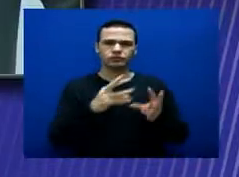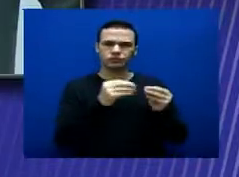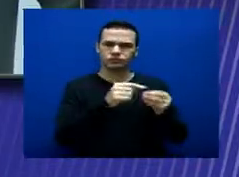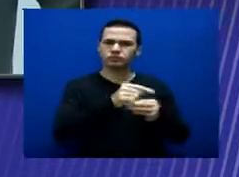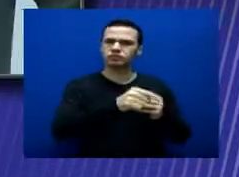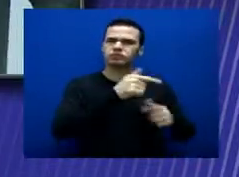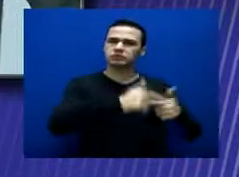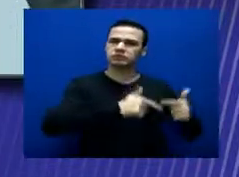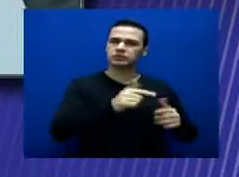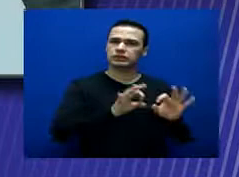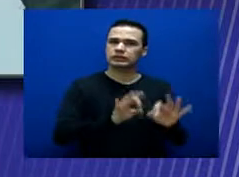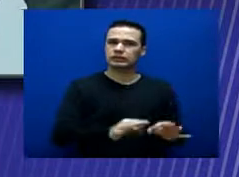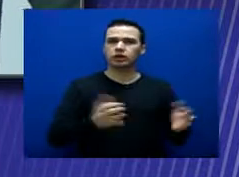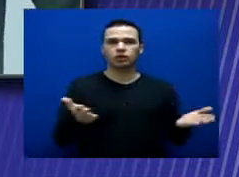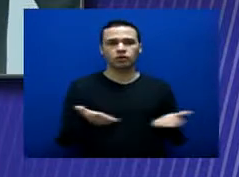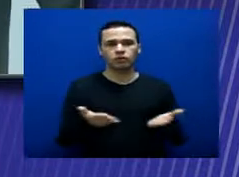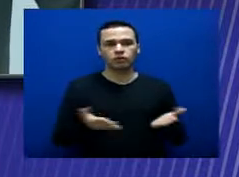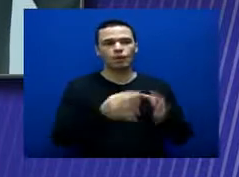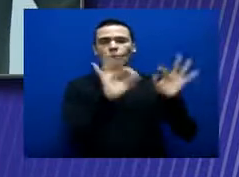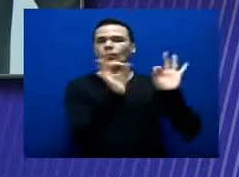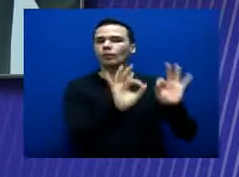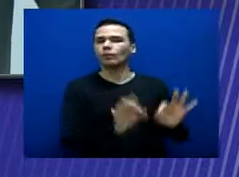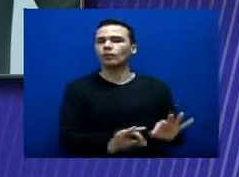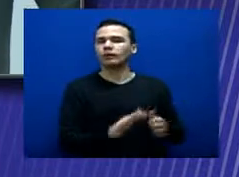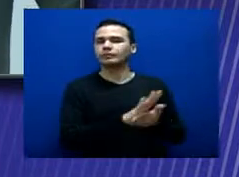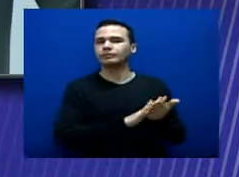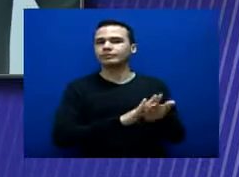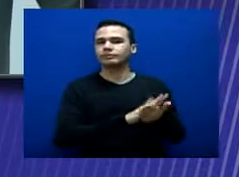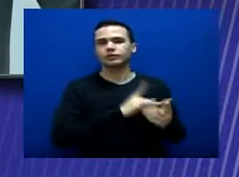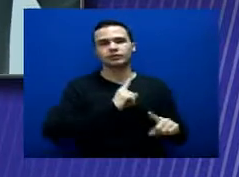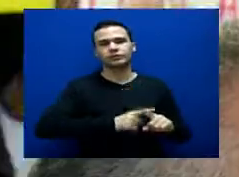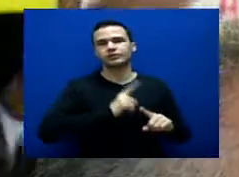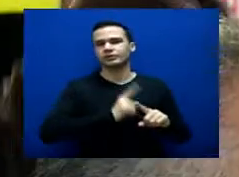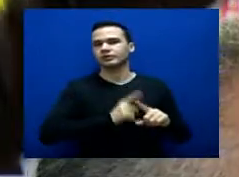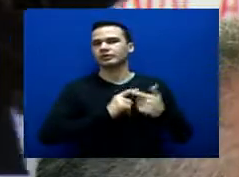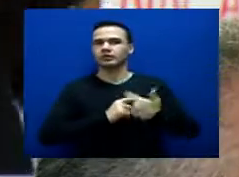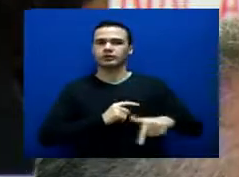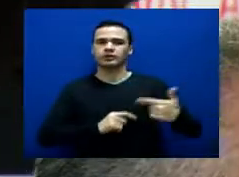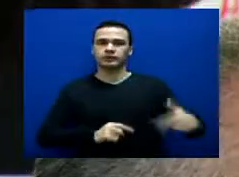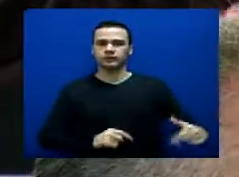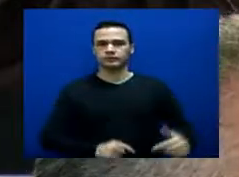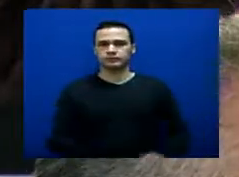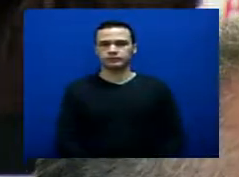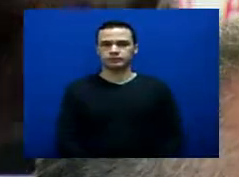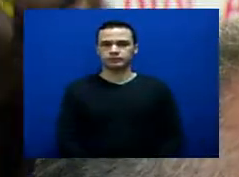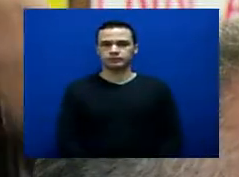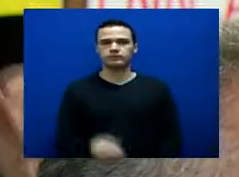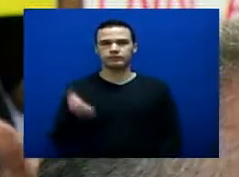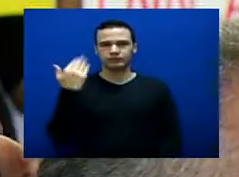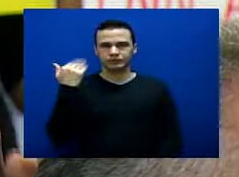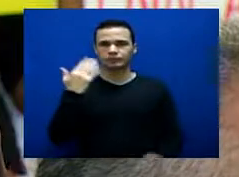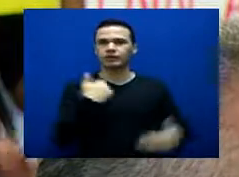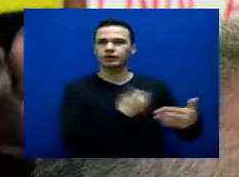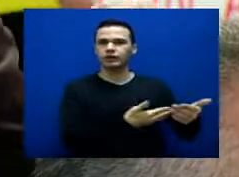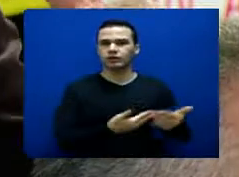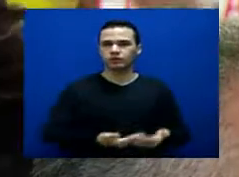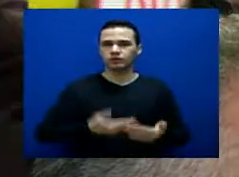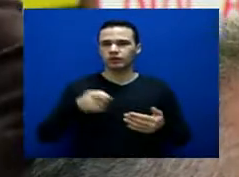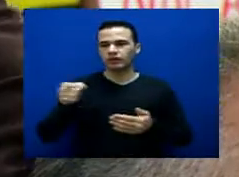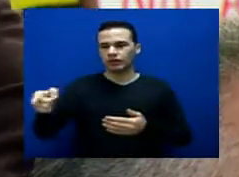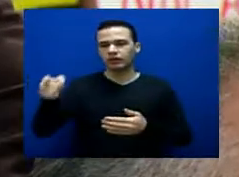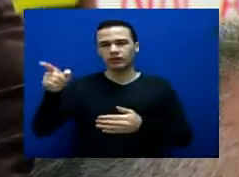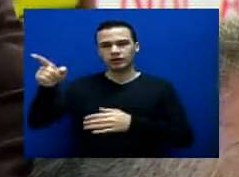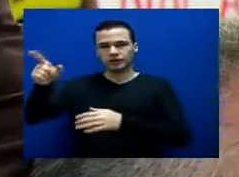com profissionais, hoje está absolutamente esvaziada de profissionais, porque não tem. Foi feito um chamamento em vários postos de saúde